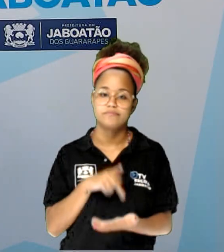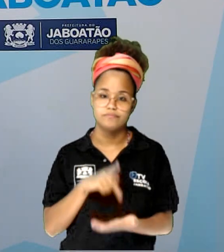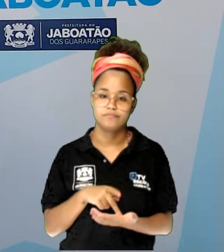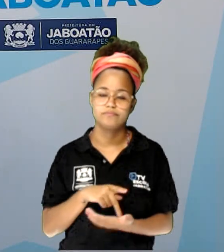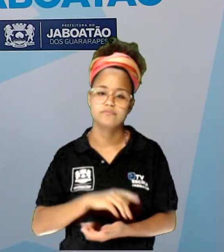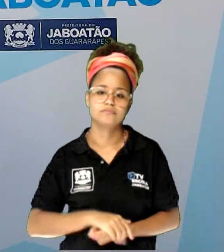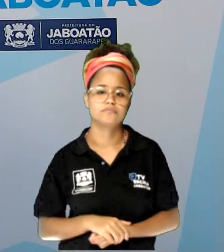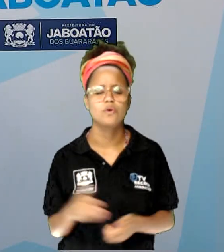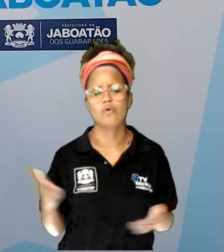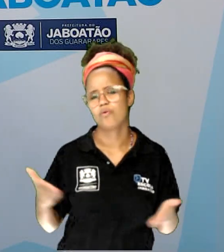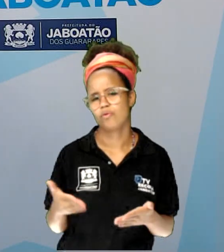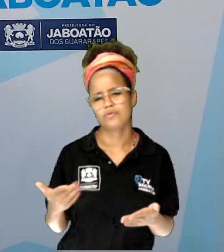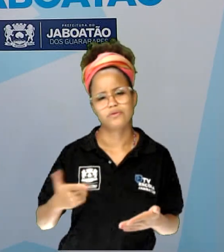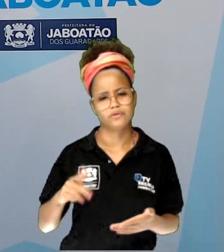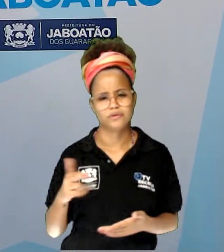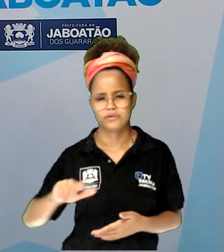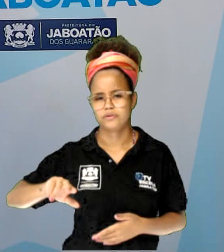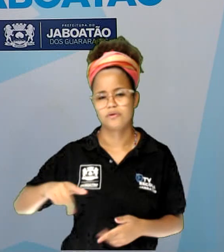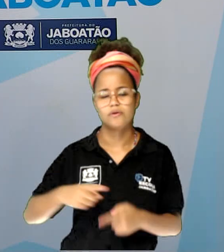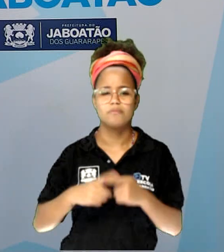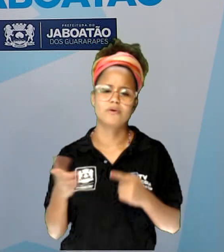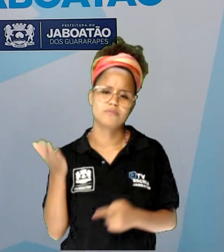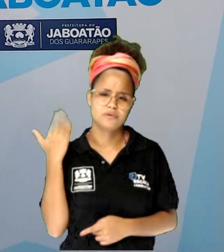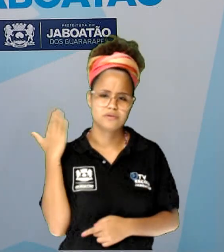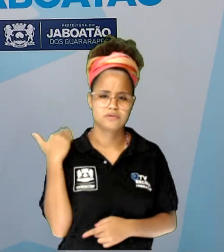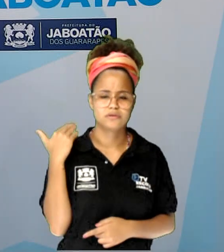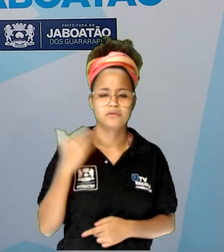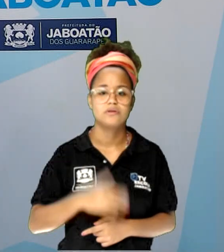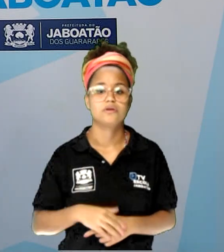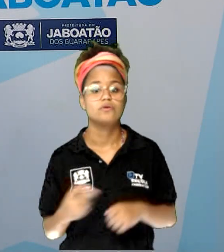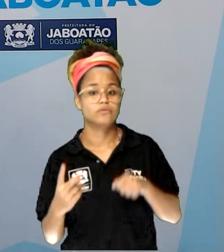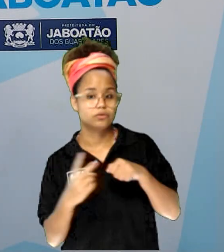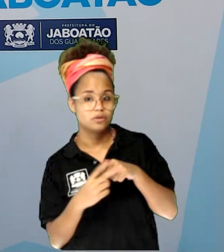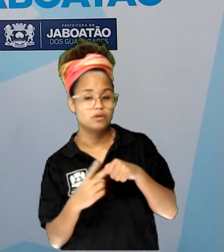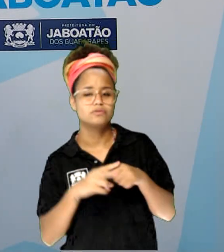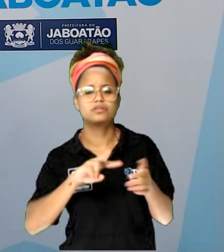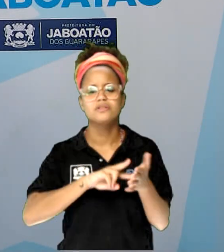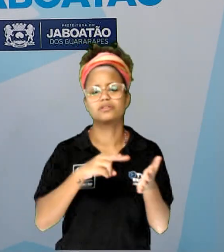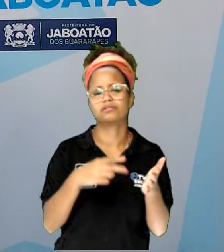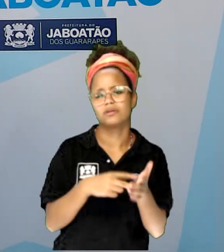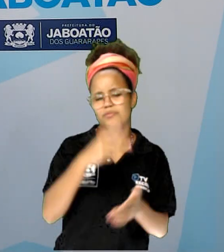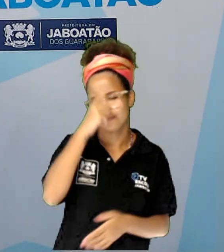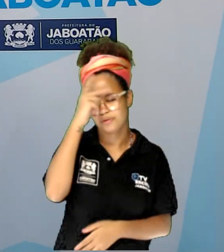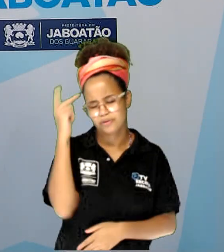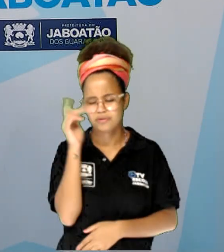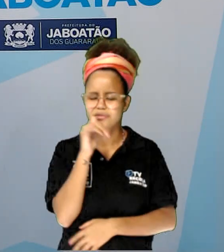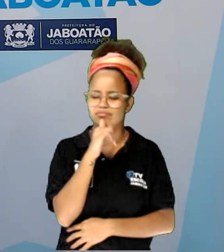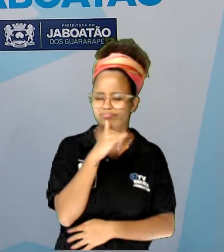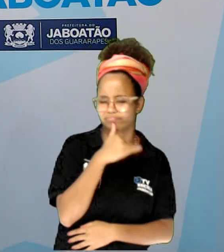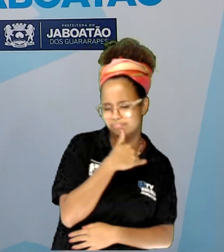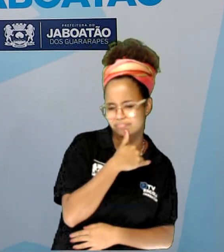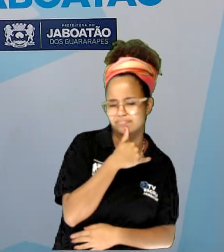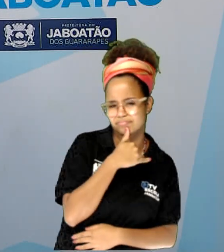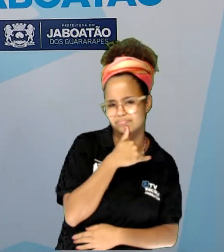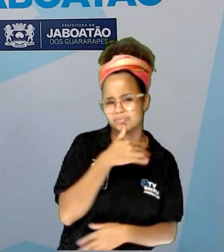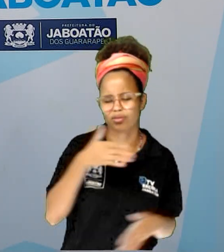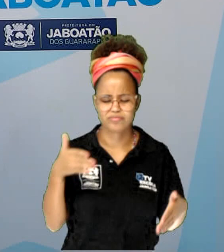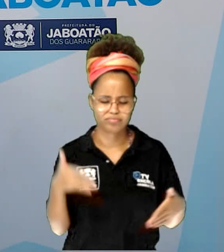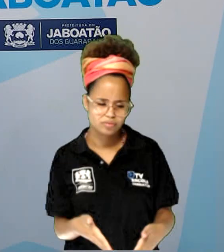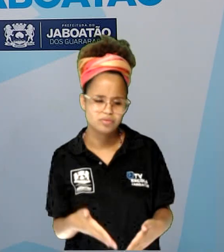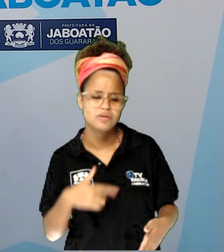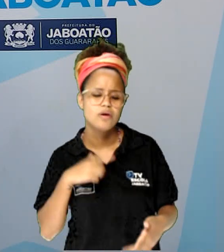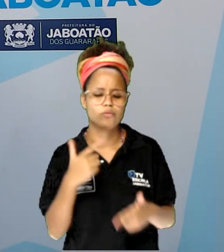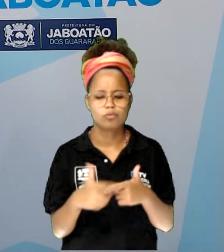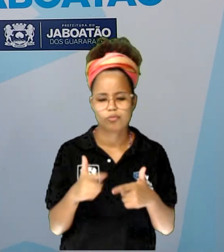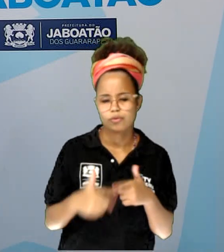Hoje nem tanto, mas há um tempo atrás era muito comum o cigarro ser uma válvula de escape. Então quando as pessoas estavam chateadas, né, com algum problema, elas